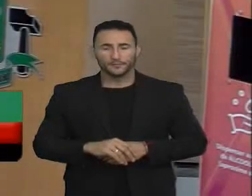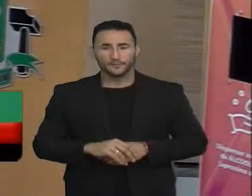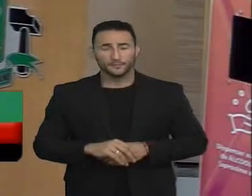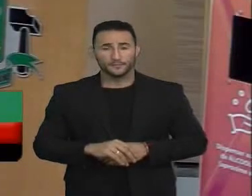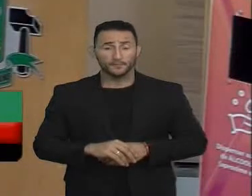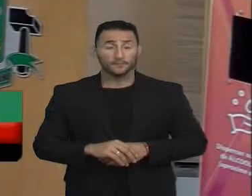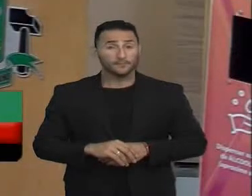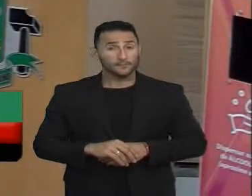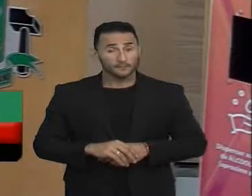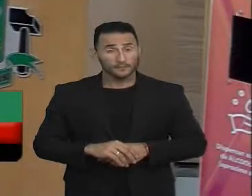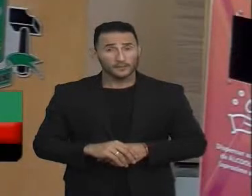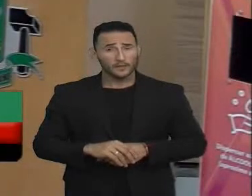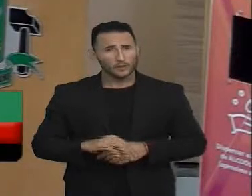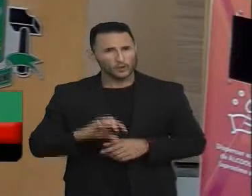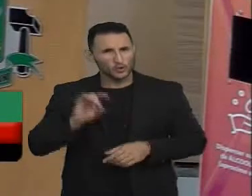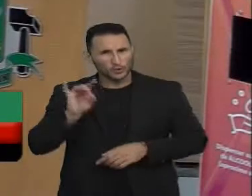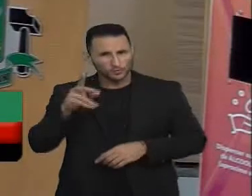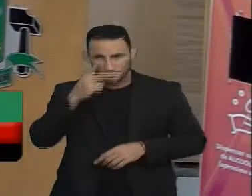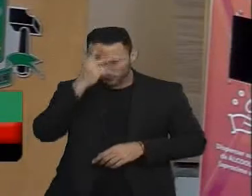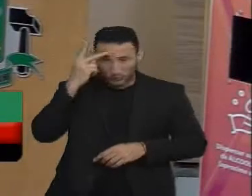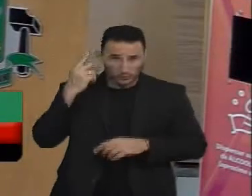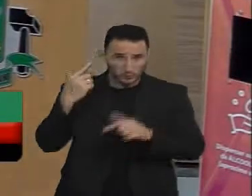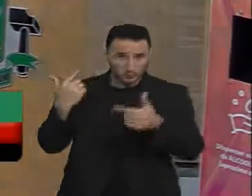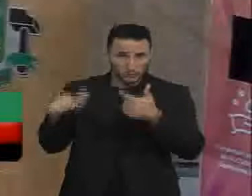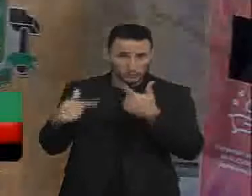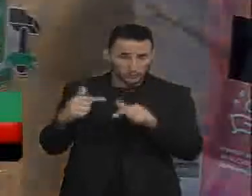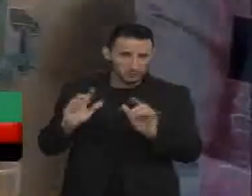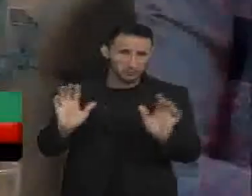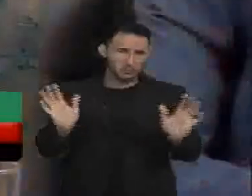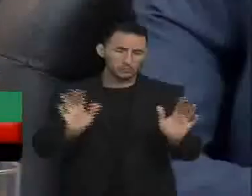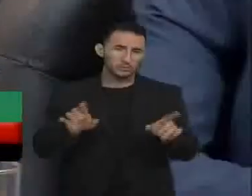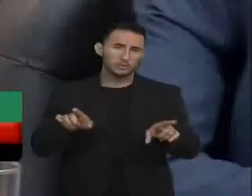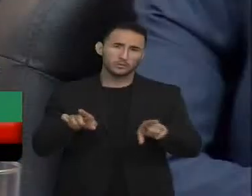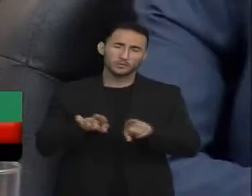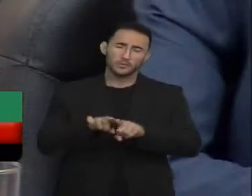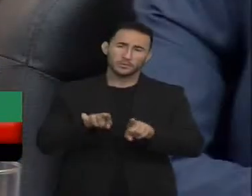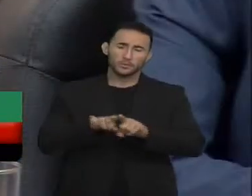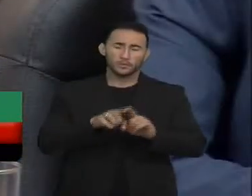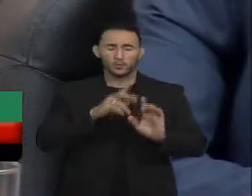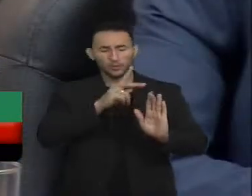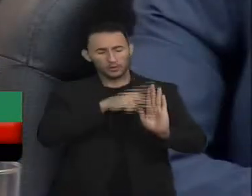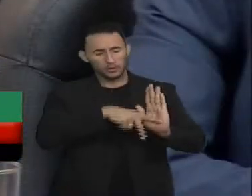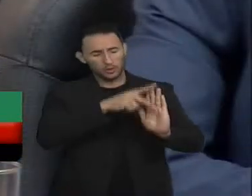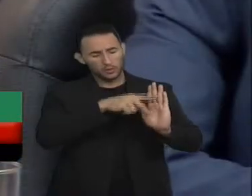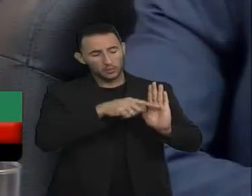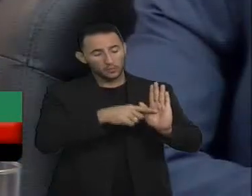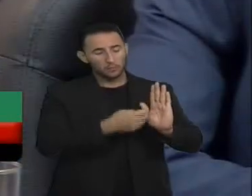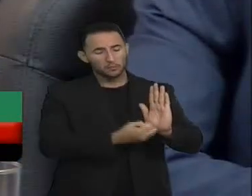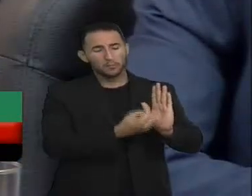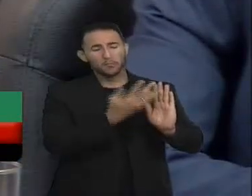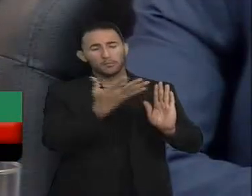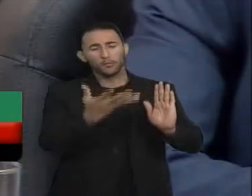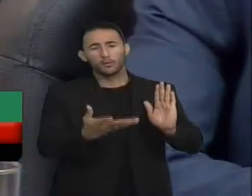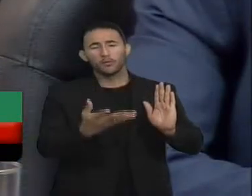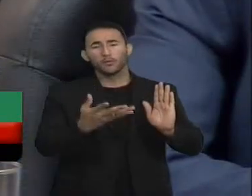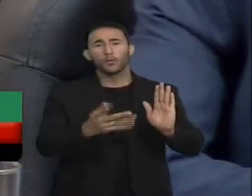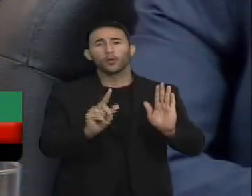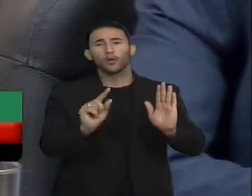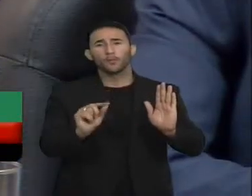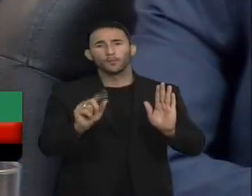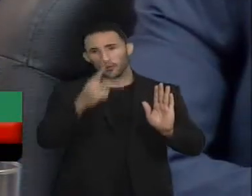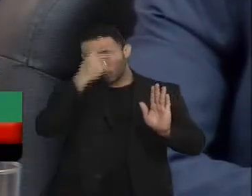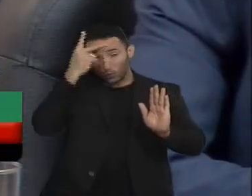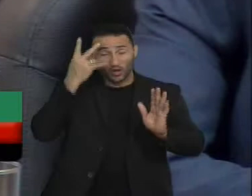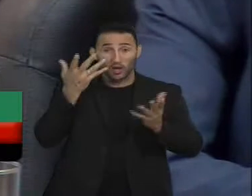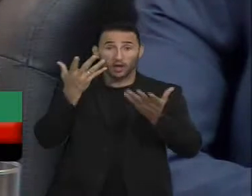Não só aos trabalhadores, mas também, senhores vereadores, nesse projeto fala daqueles que procuram cursos, né, Vilela,